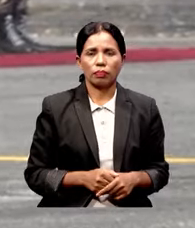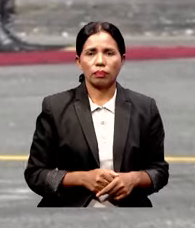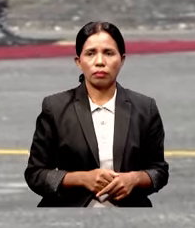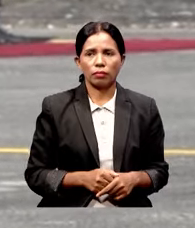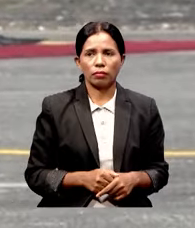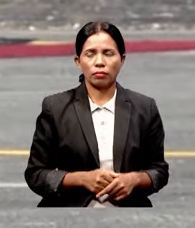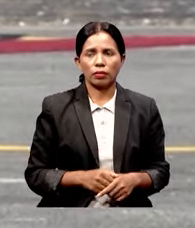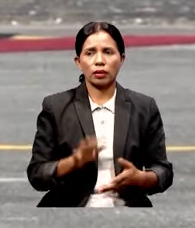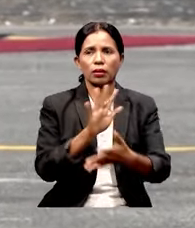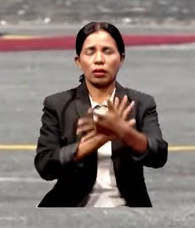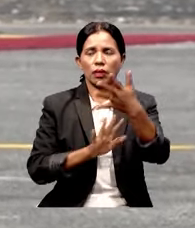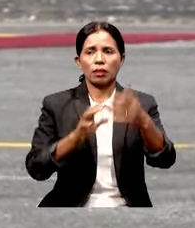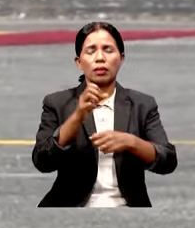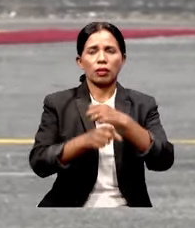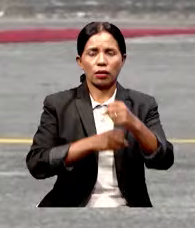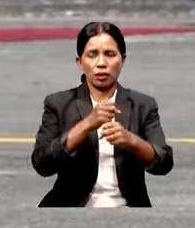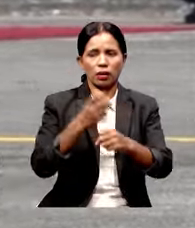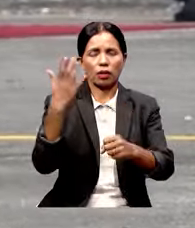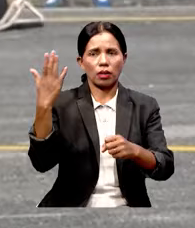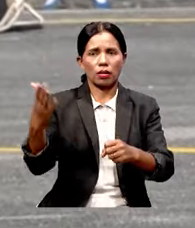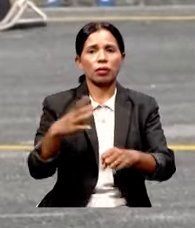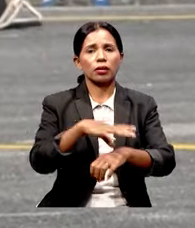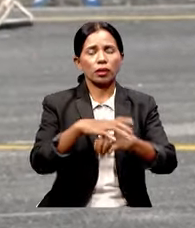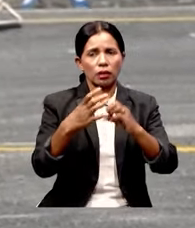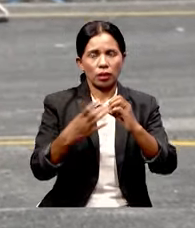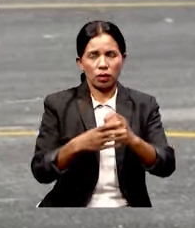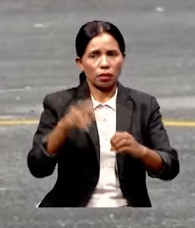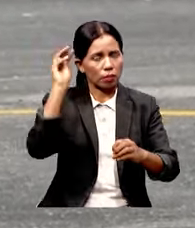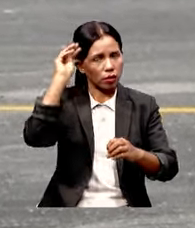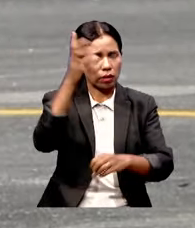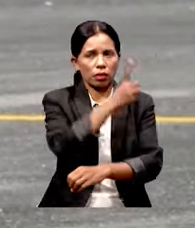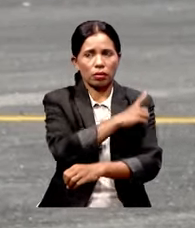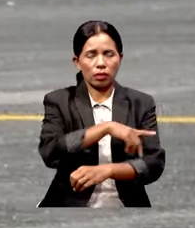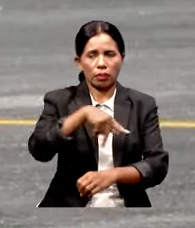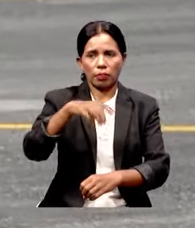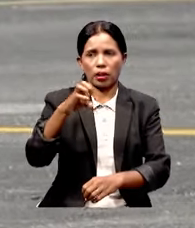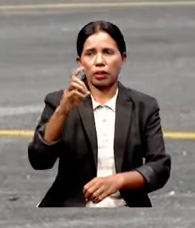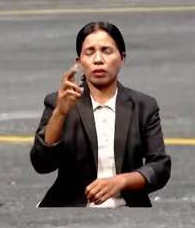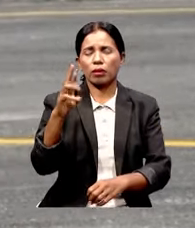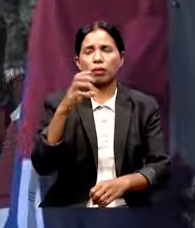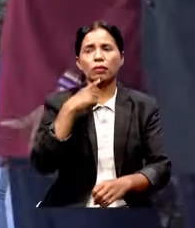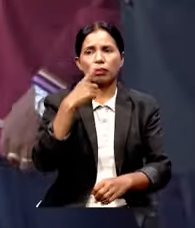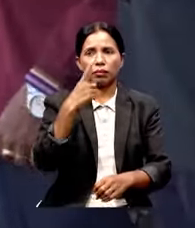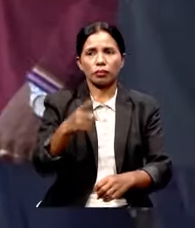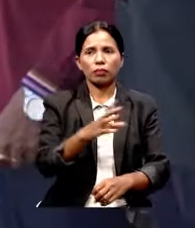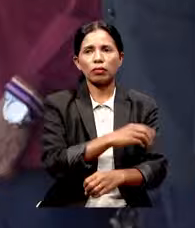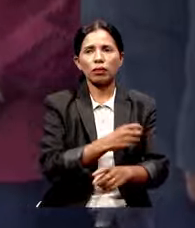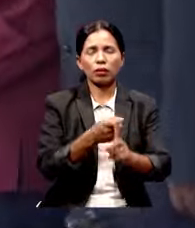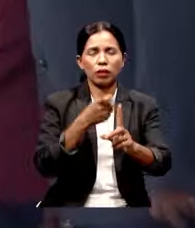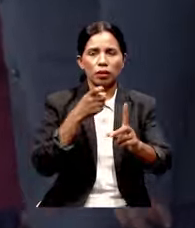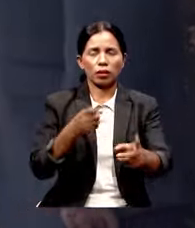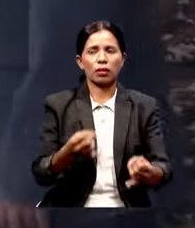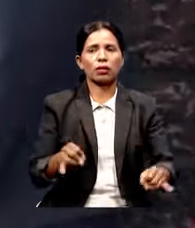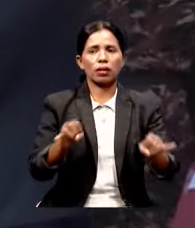E a cerimônia aniversário do componente terrestre, badala Ruano Resinguida, ministro de Defesa Pedro Clamar foi cateten, a existência do componente terrestre e a